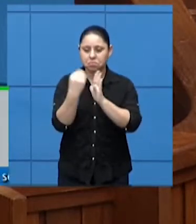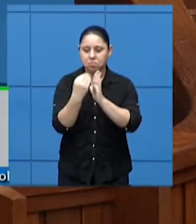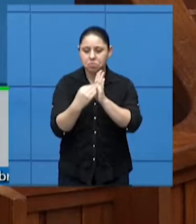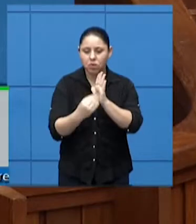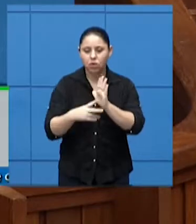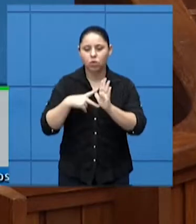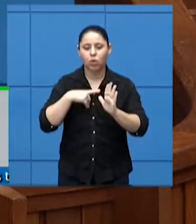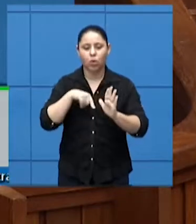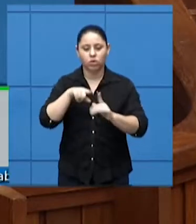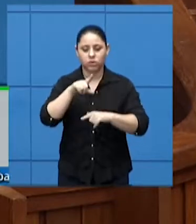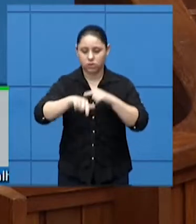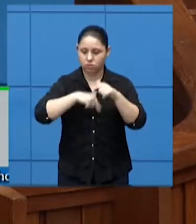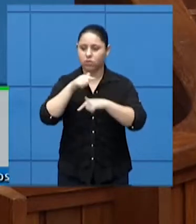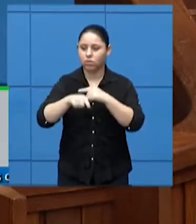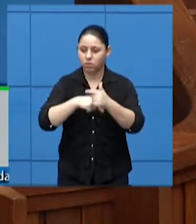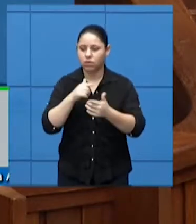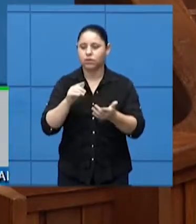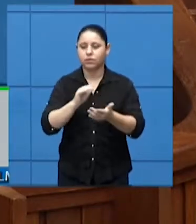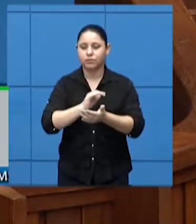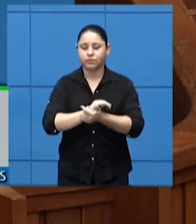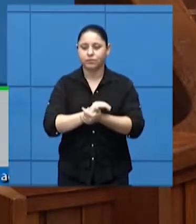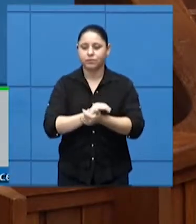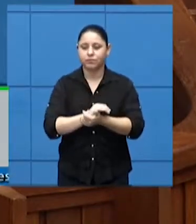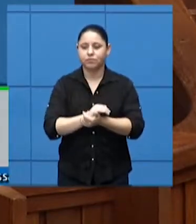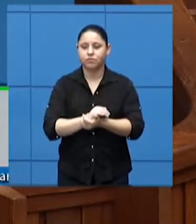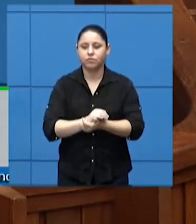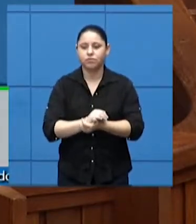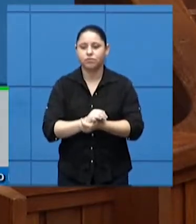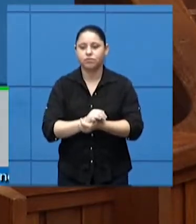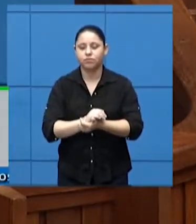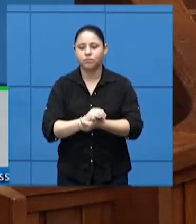onde nós atuamos. É o momento...